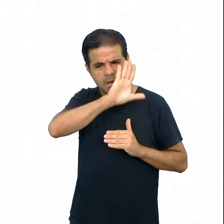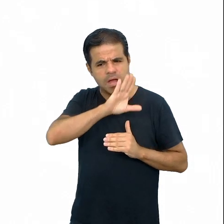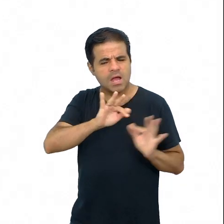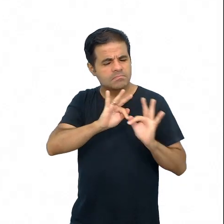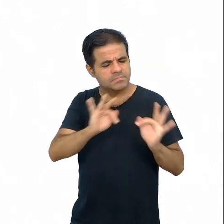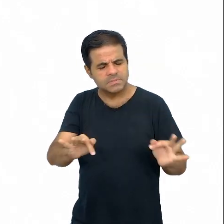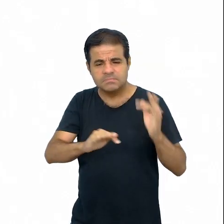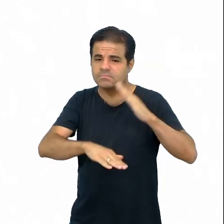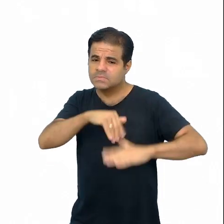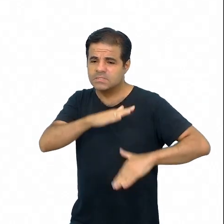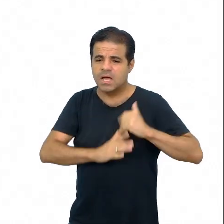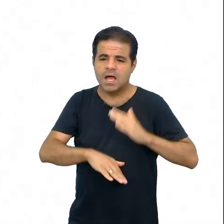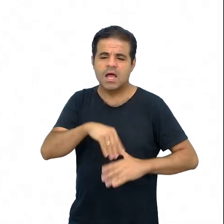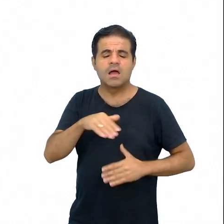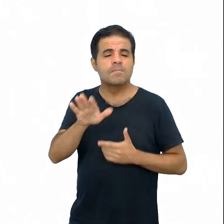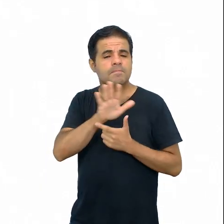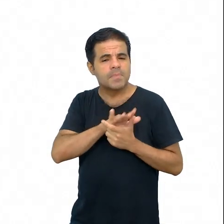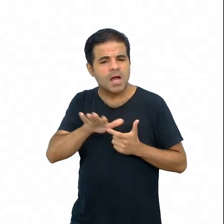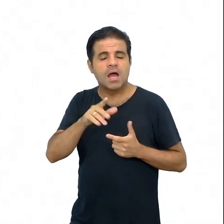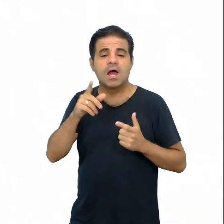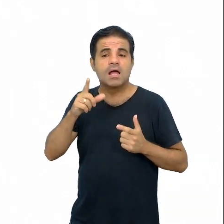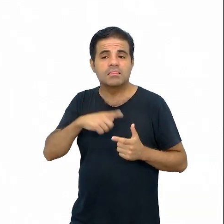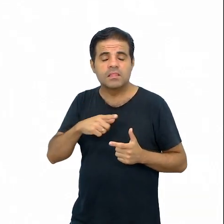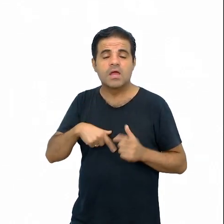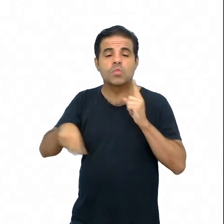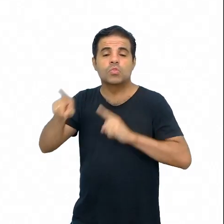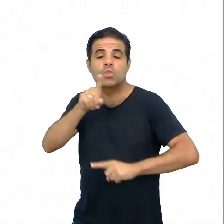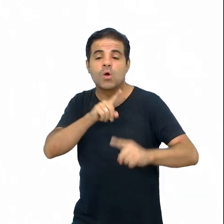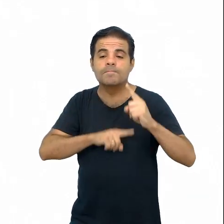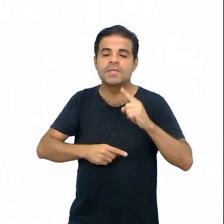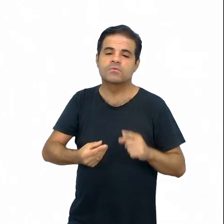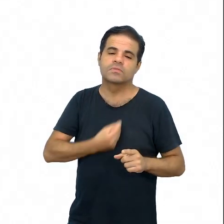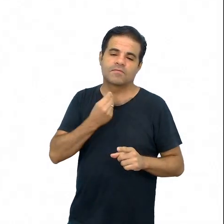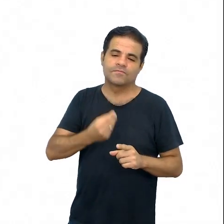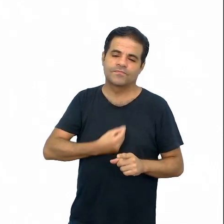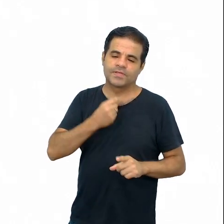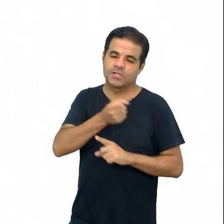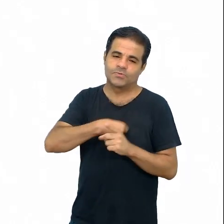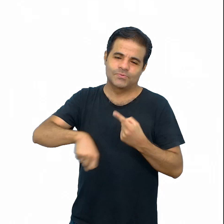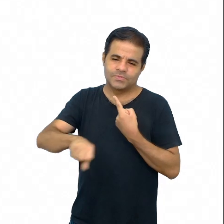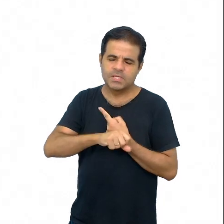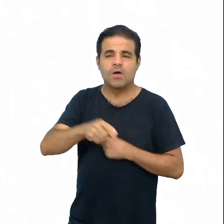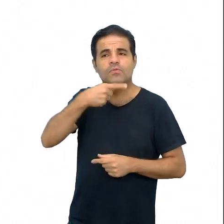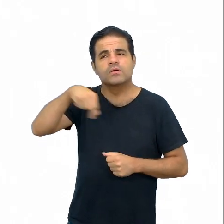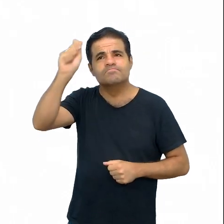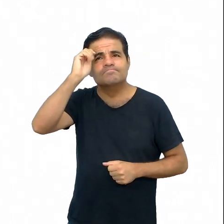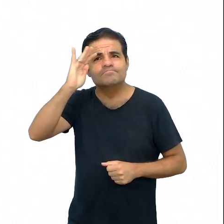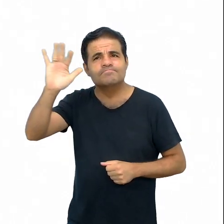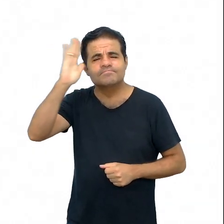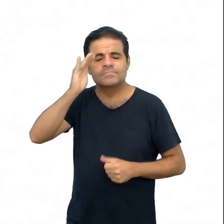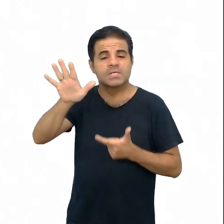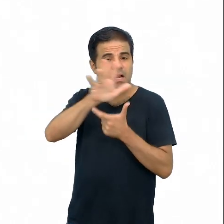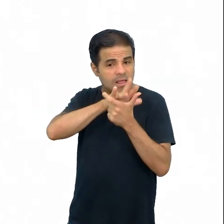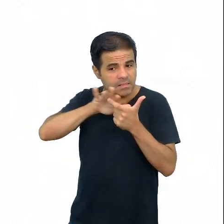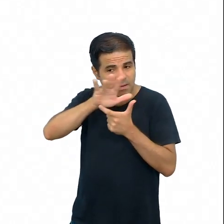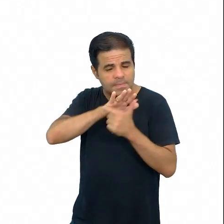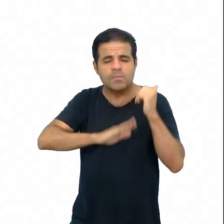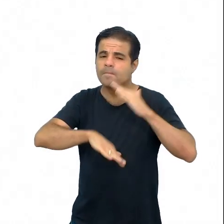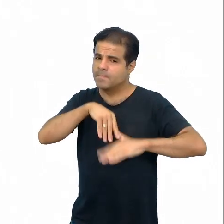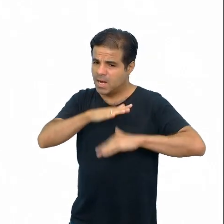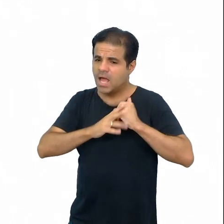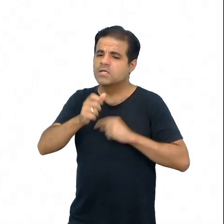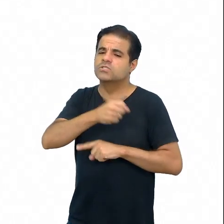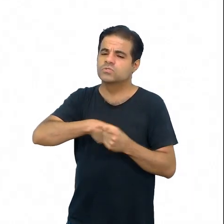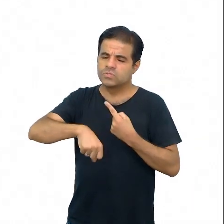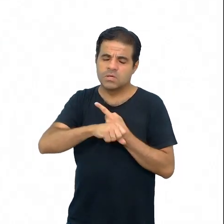simples habilidade linguística, mas também um domínio da vida social. E quando nós pensamos no letramento como prática